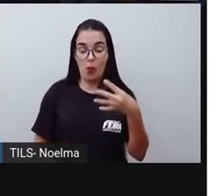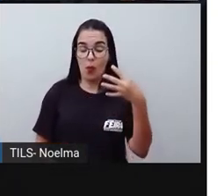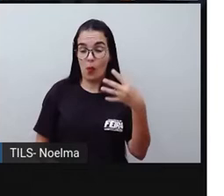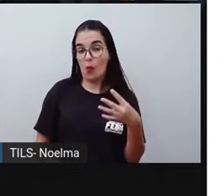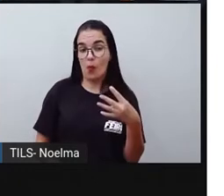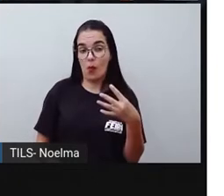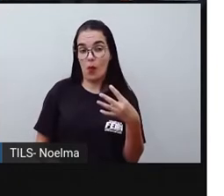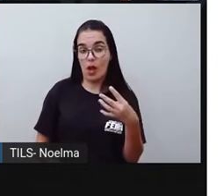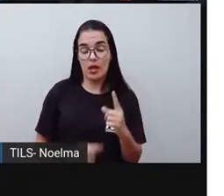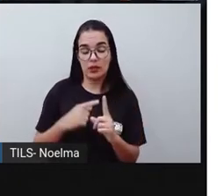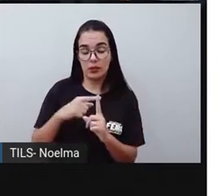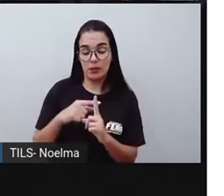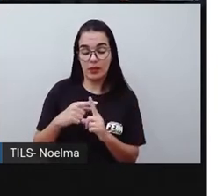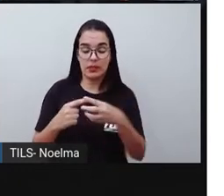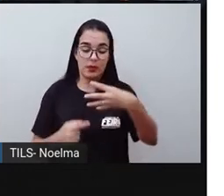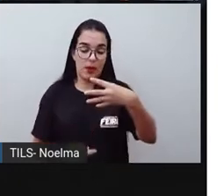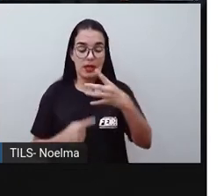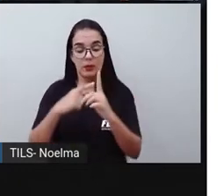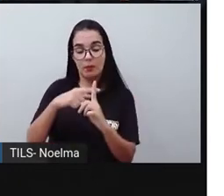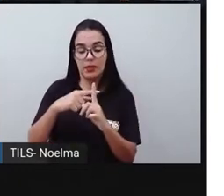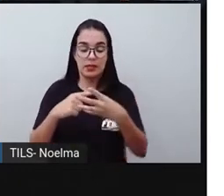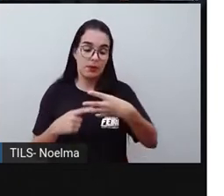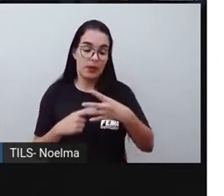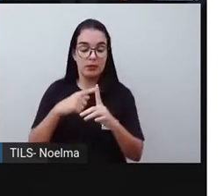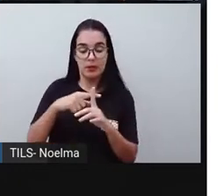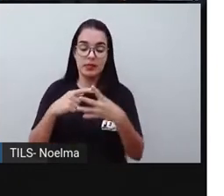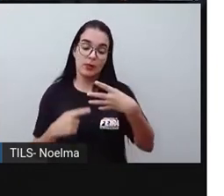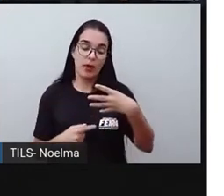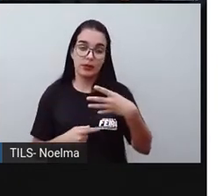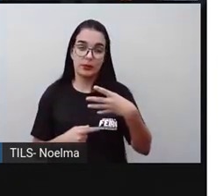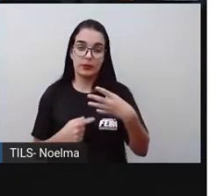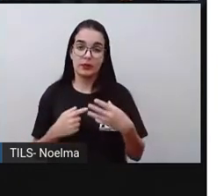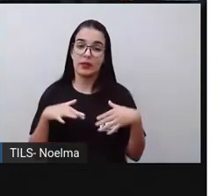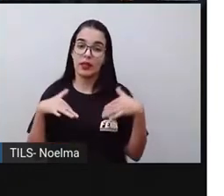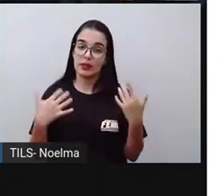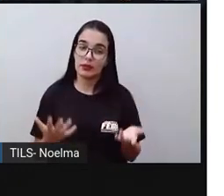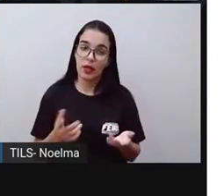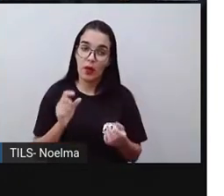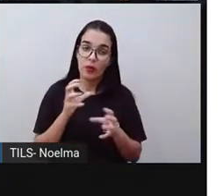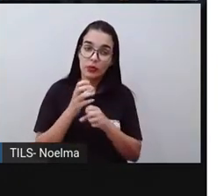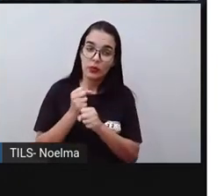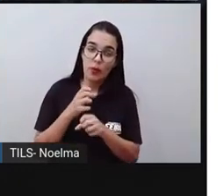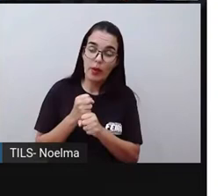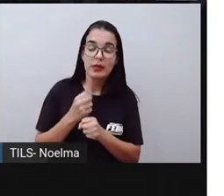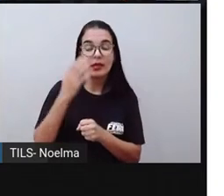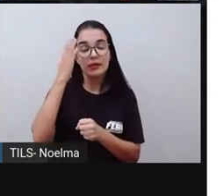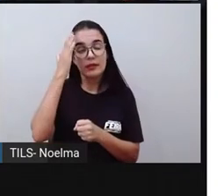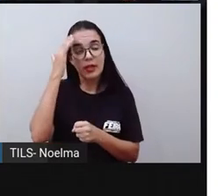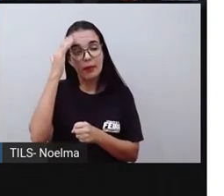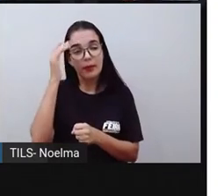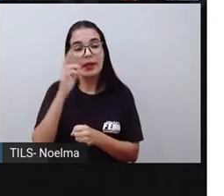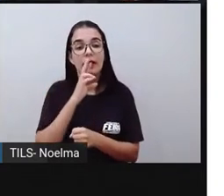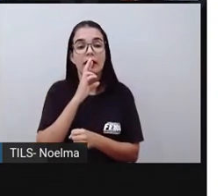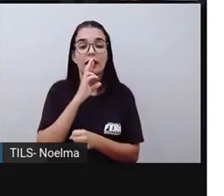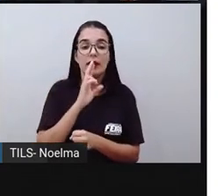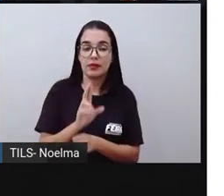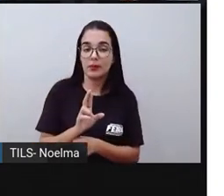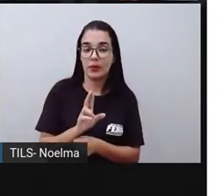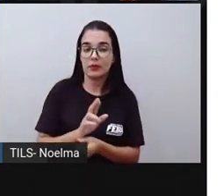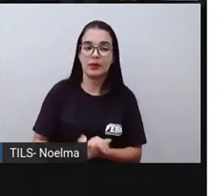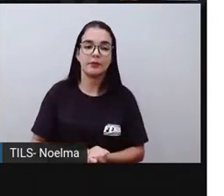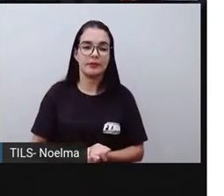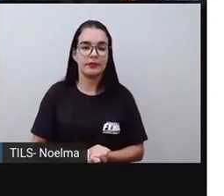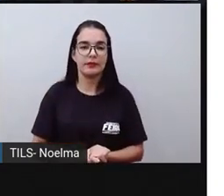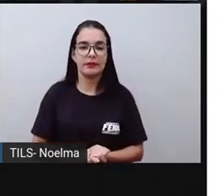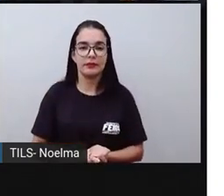patas, juntar 4 mais 4 mais 4 mais 4 e, através da adição, também, não é? Encontrar um